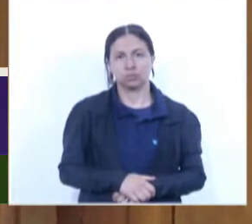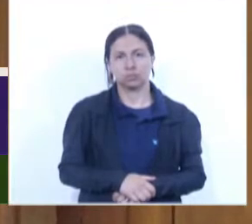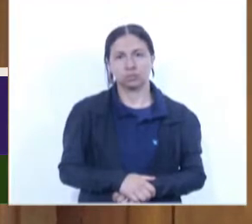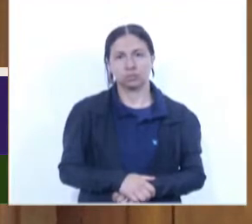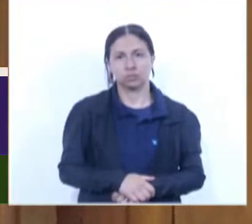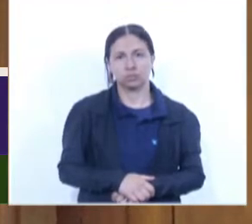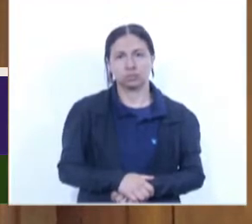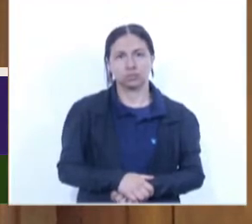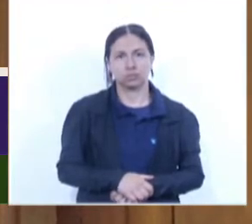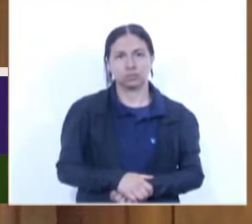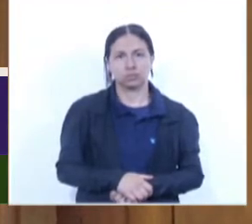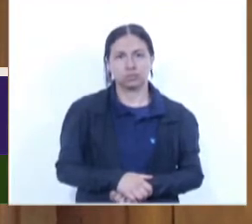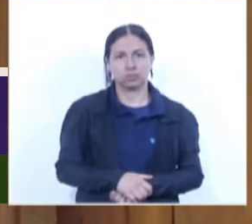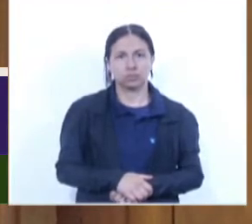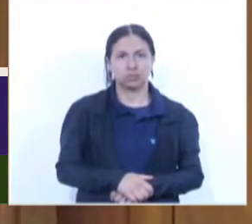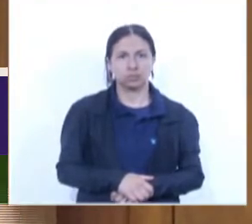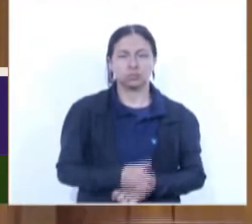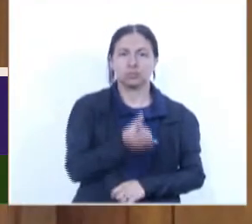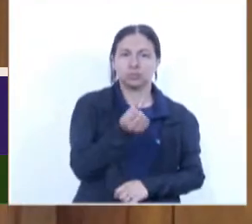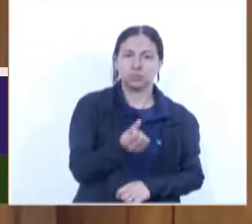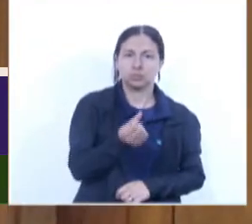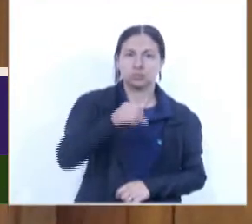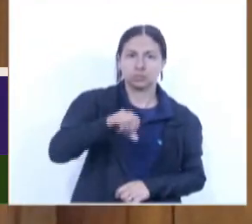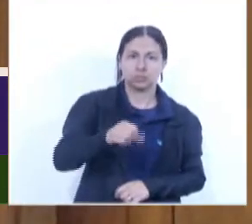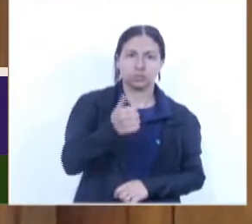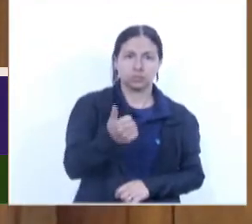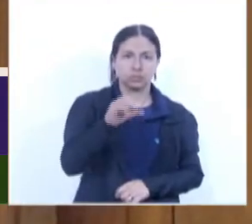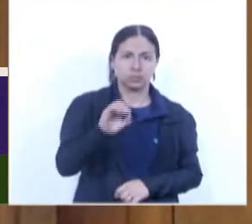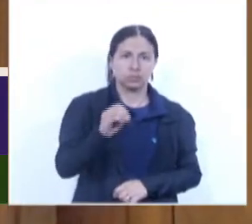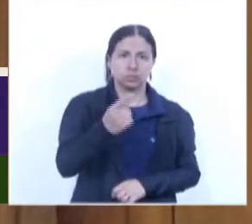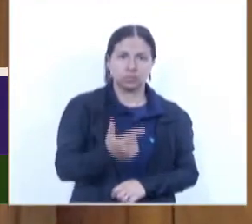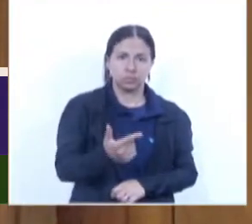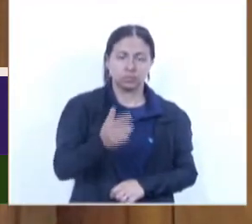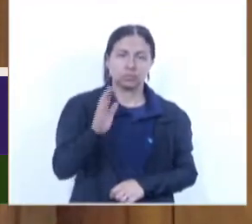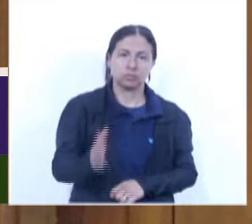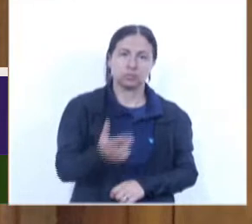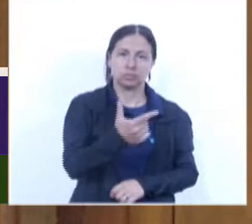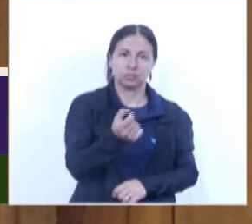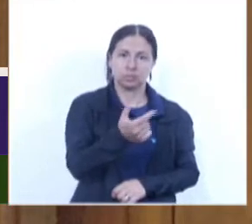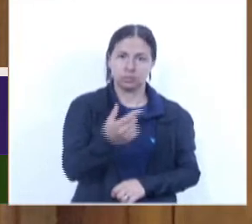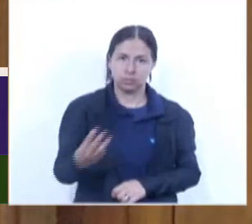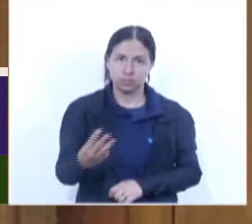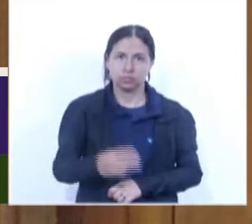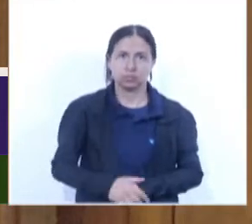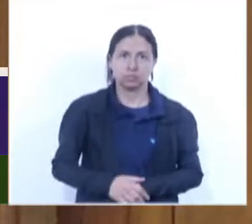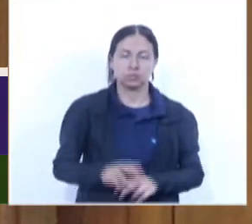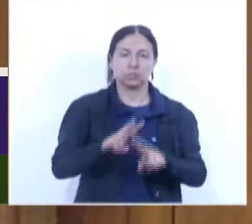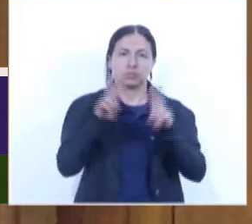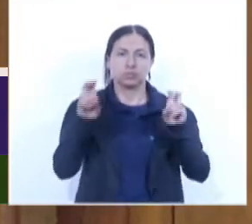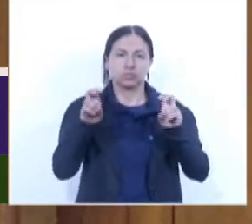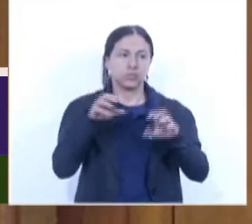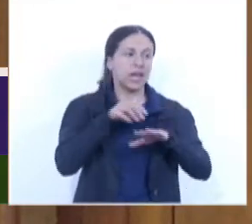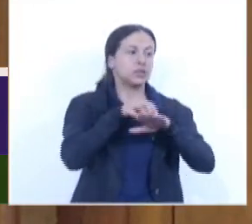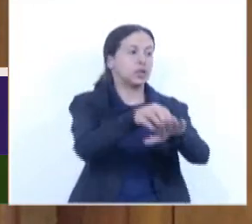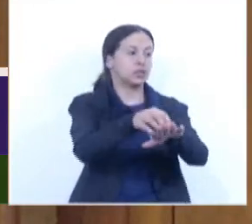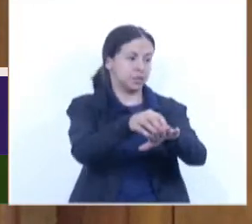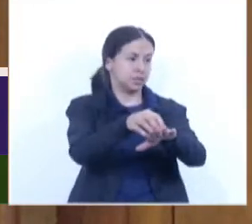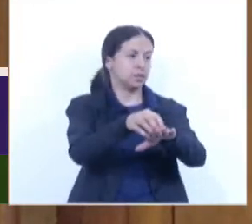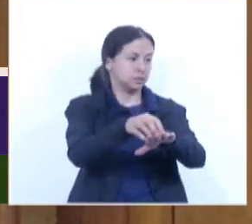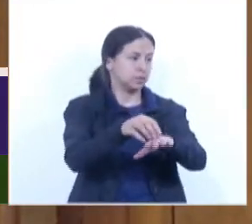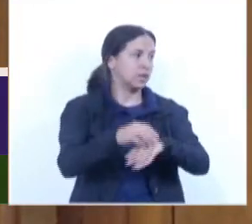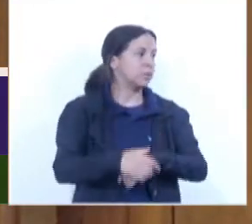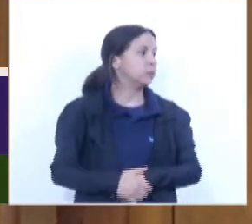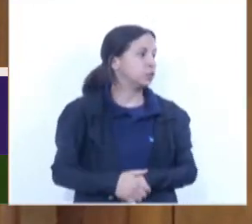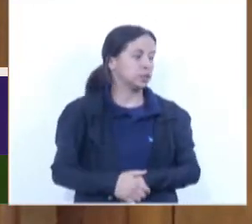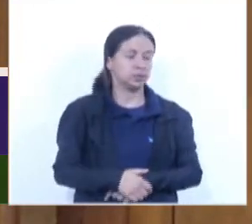de número 69102/2 2023 referente a transporte escolar para os alunos do período noturno